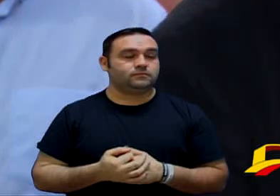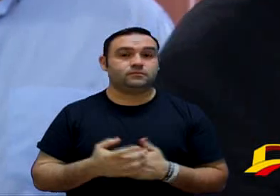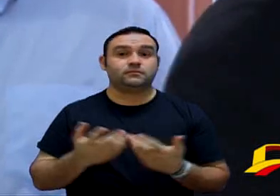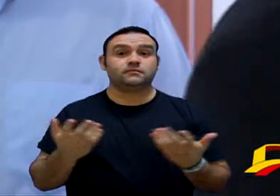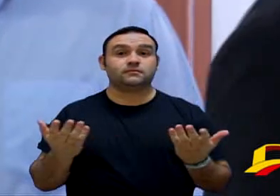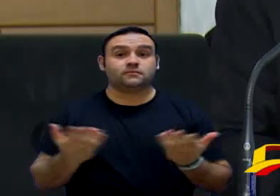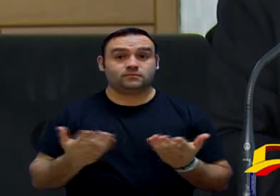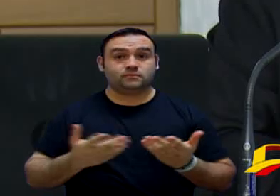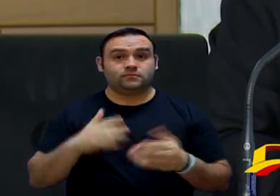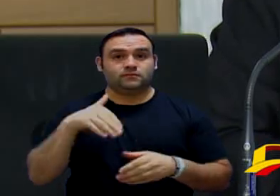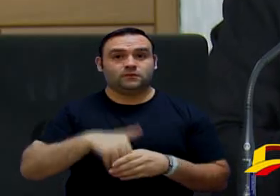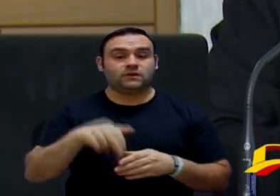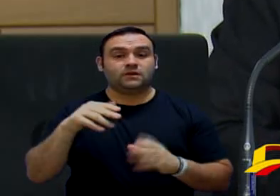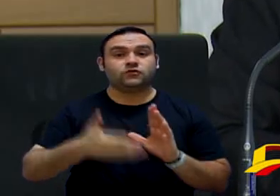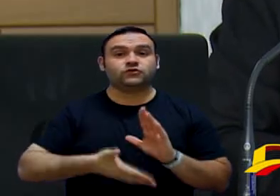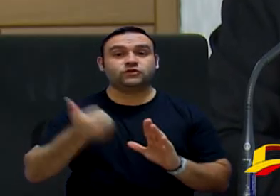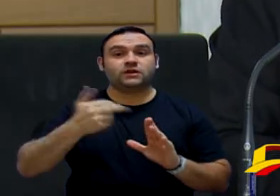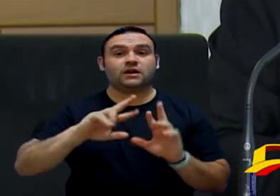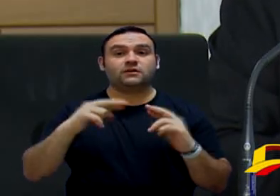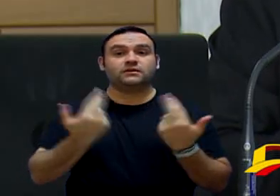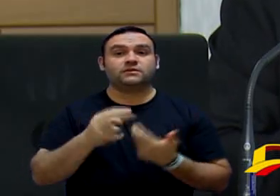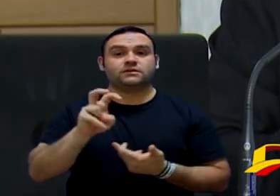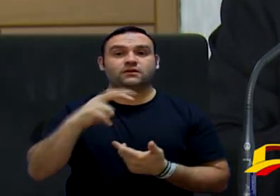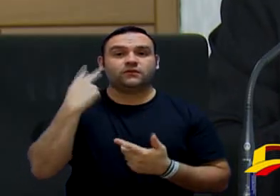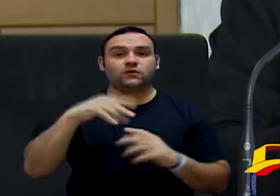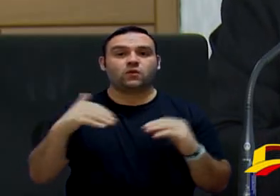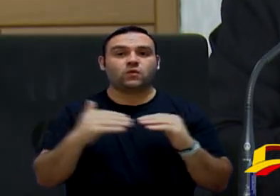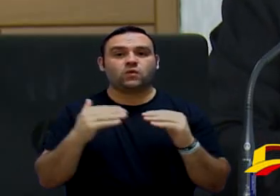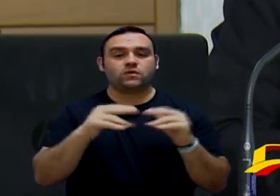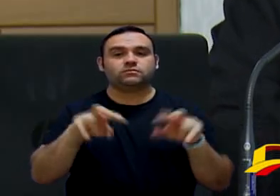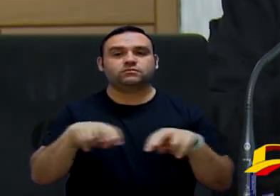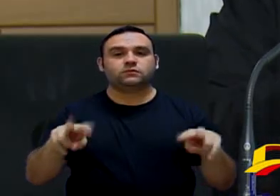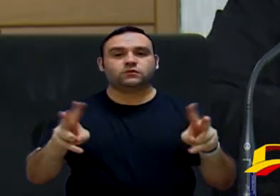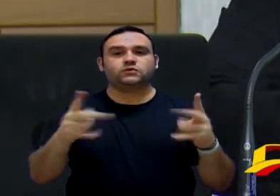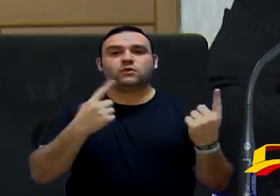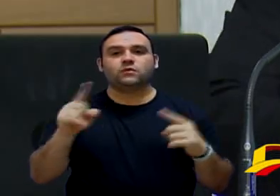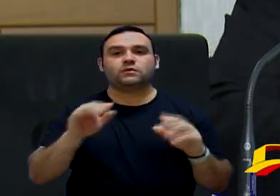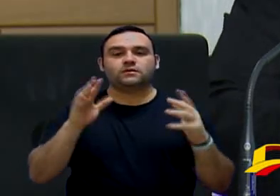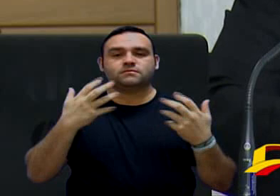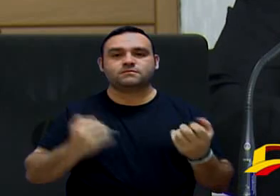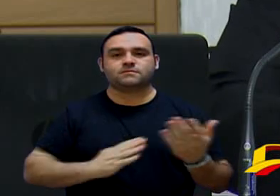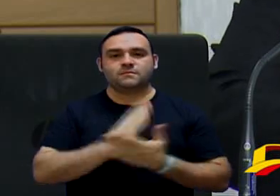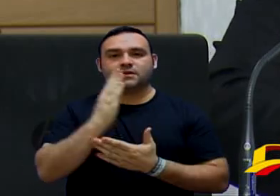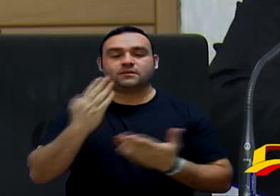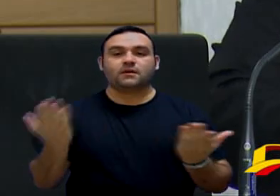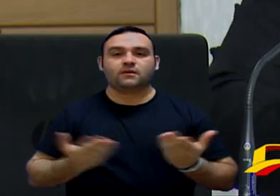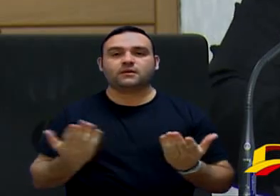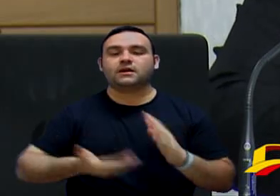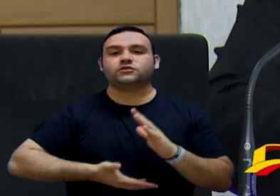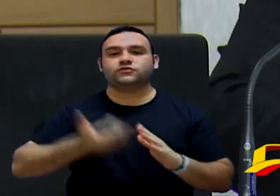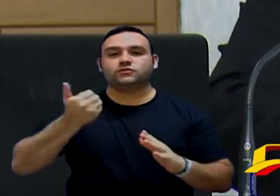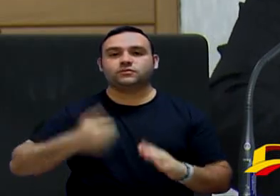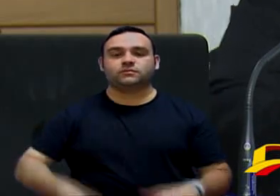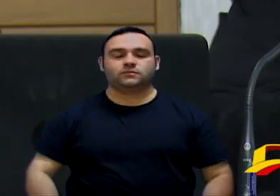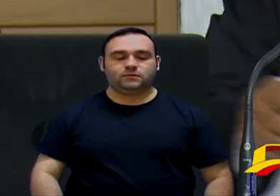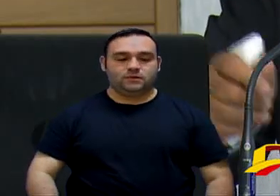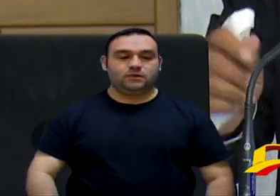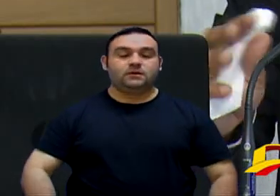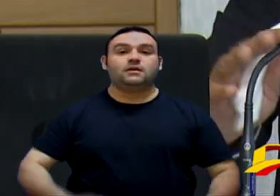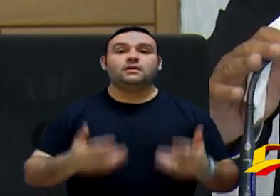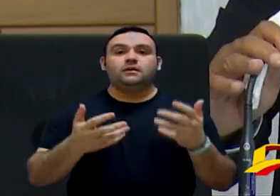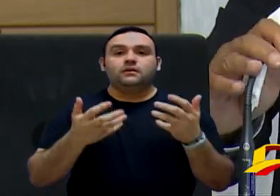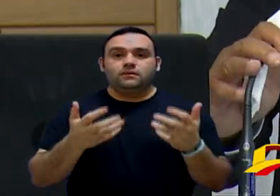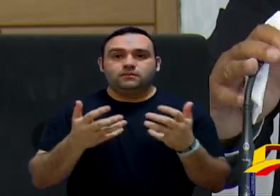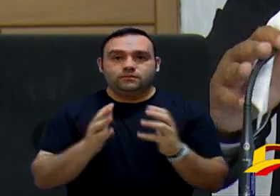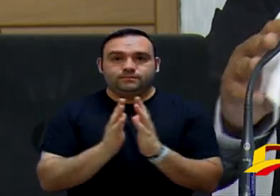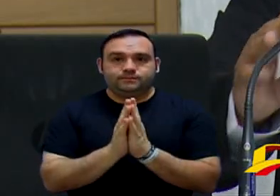eu coloco então em votação retirada por cinco sessões vereadores concorda permanes aprovado tá retirado eu gostaria